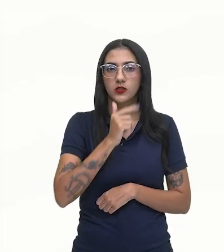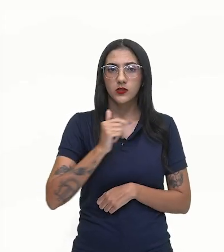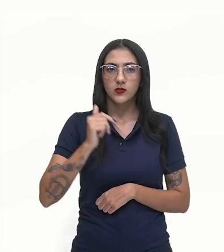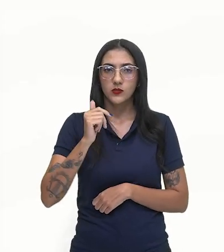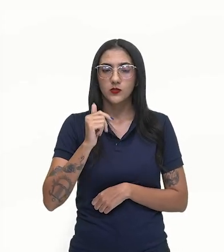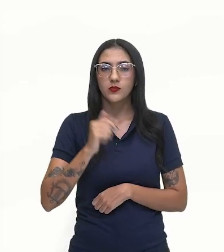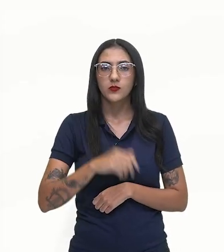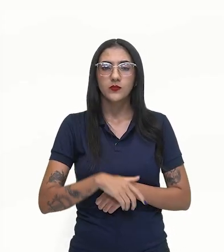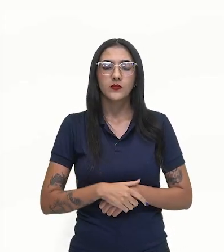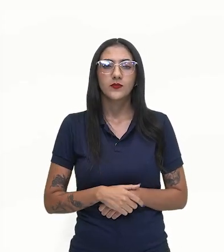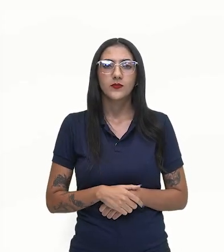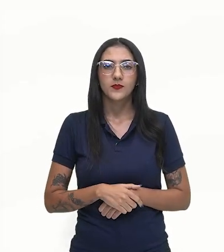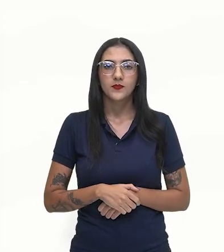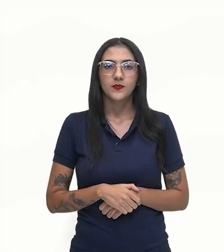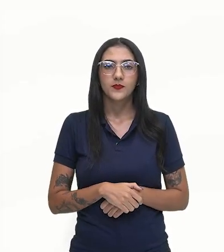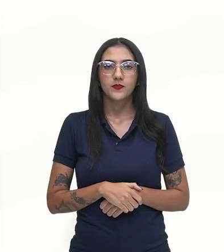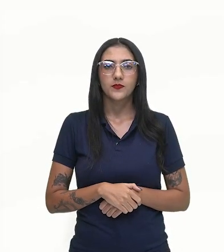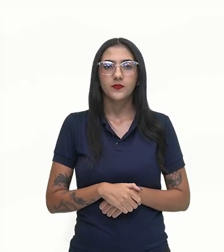seu cachorro.